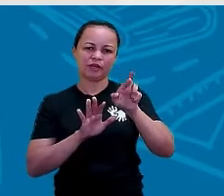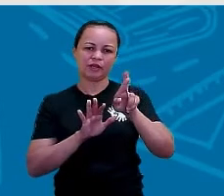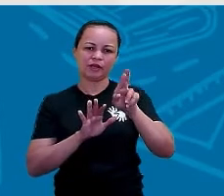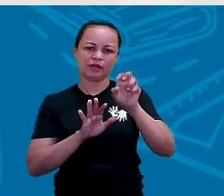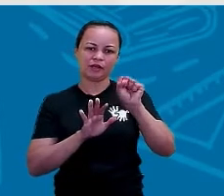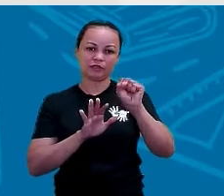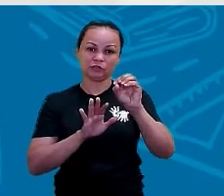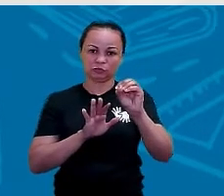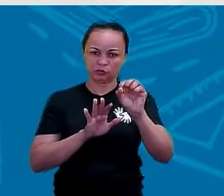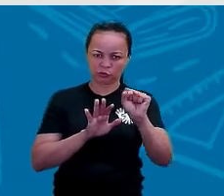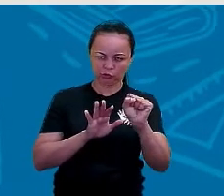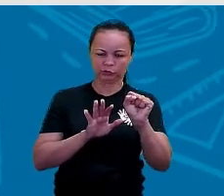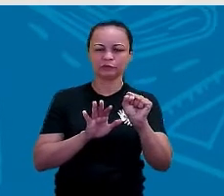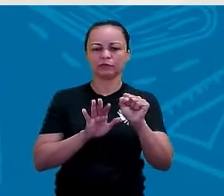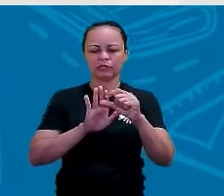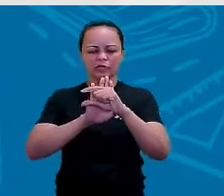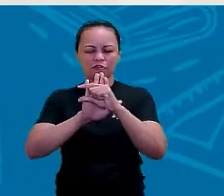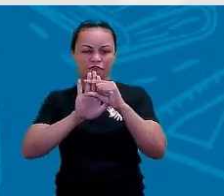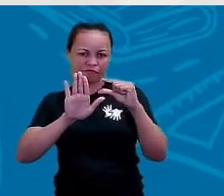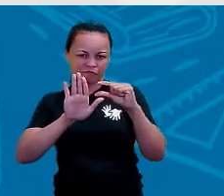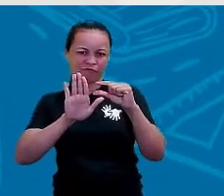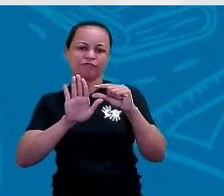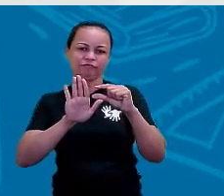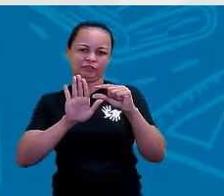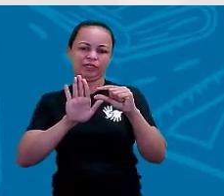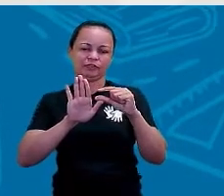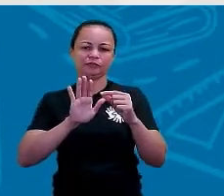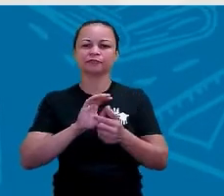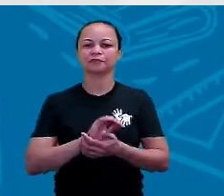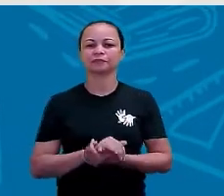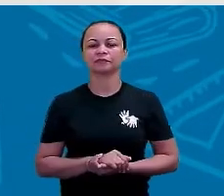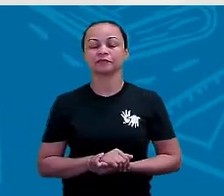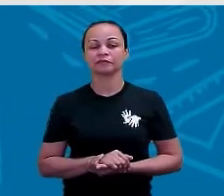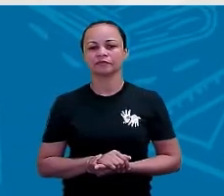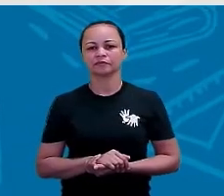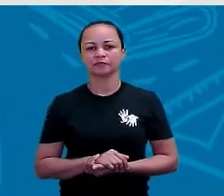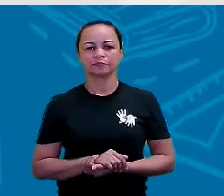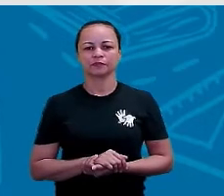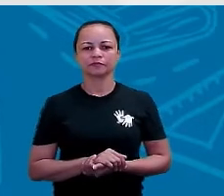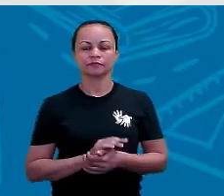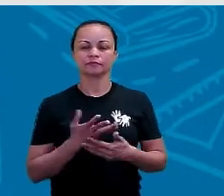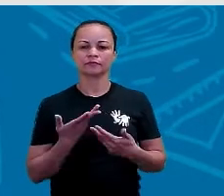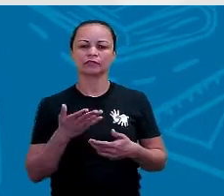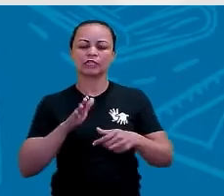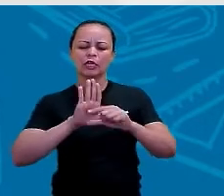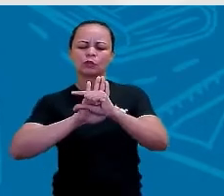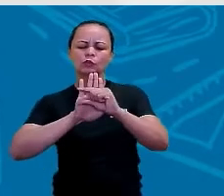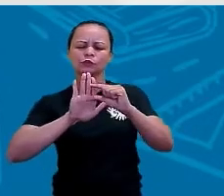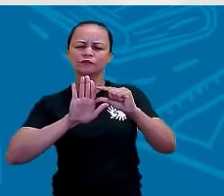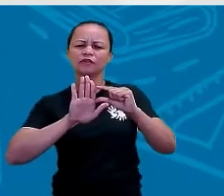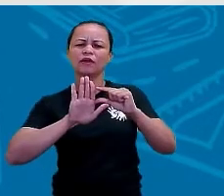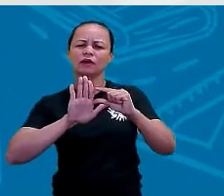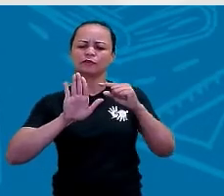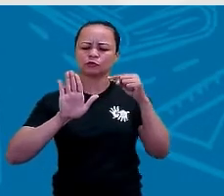Cada pedacinho desse é chamado de verso. E os versos